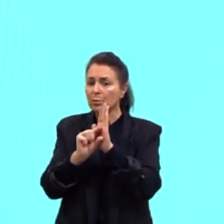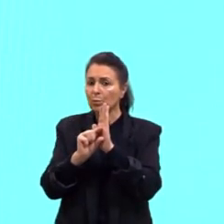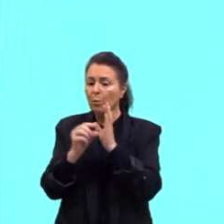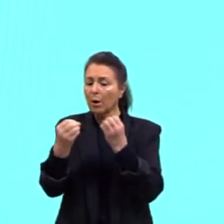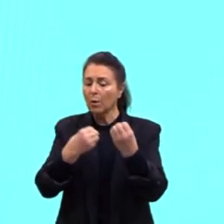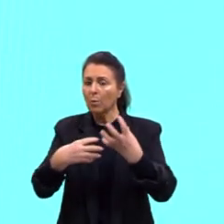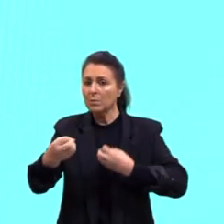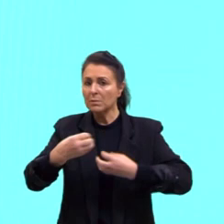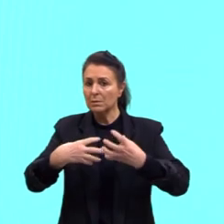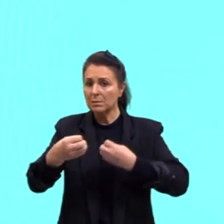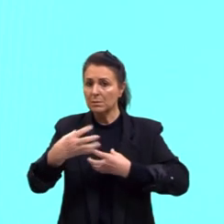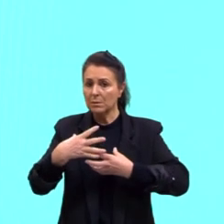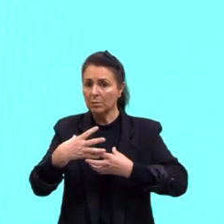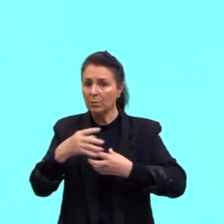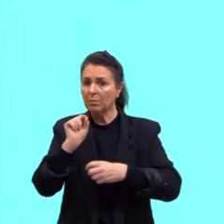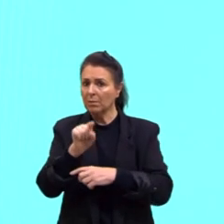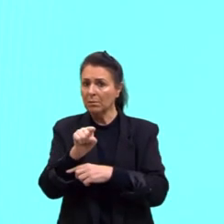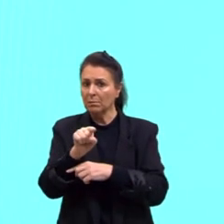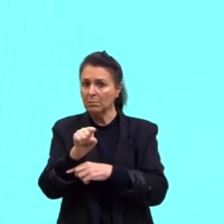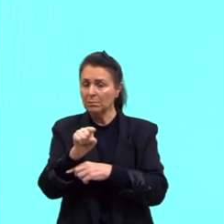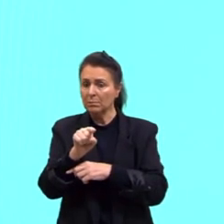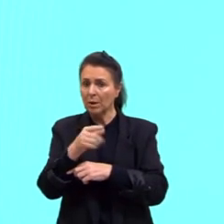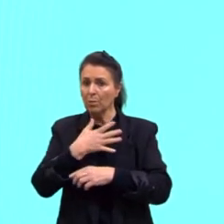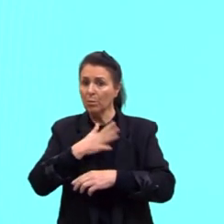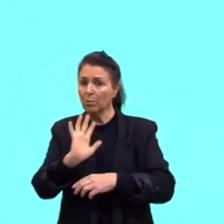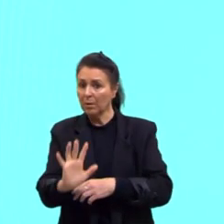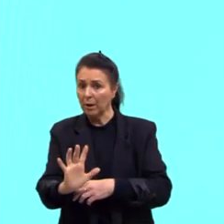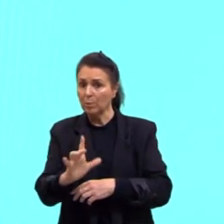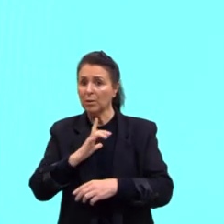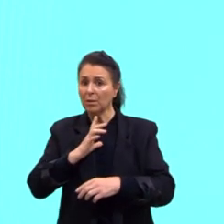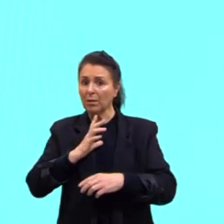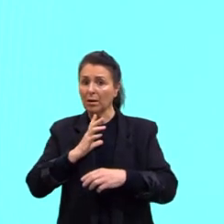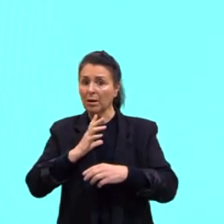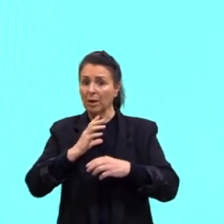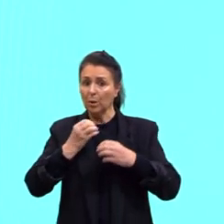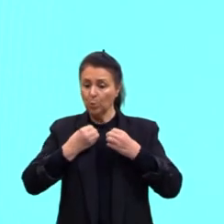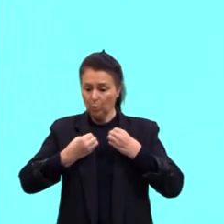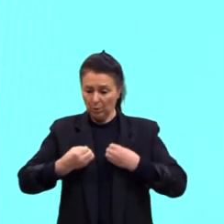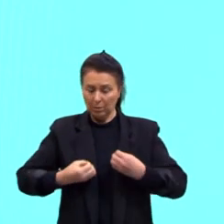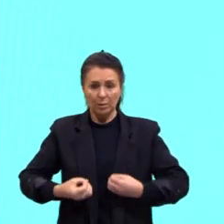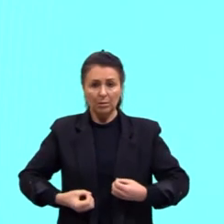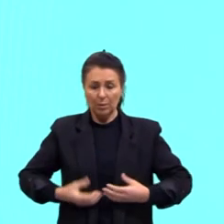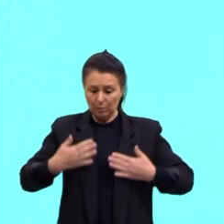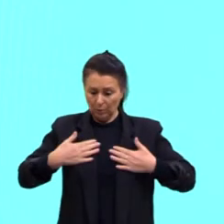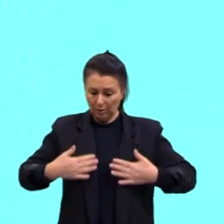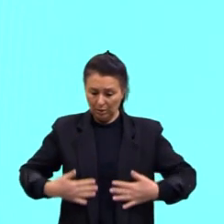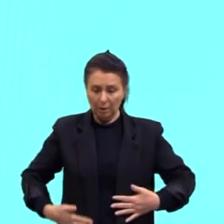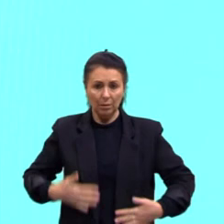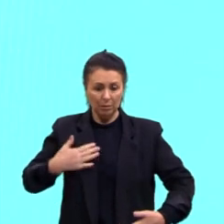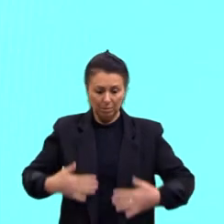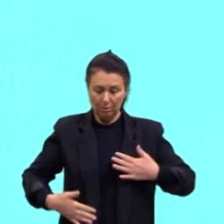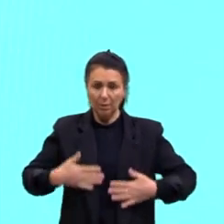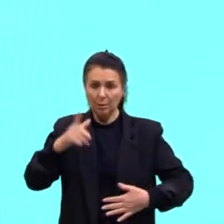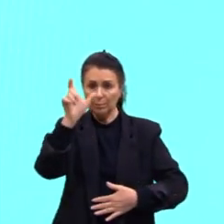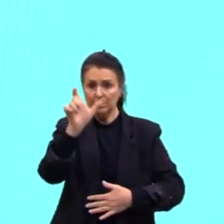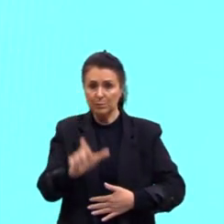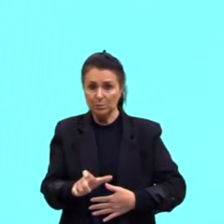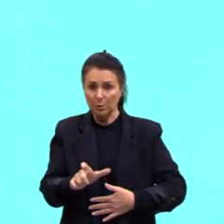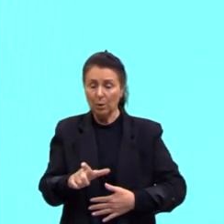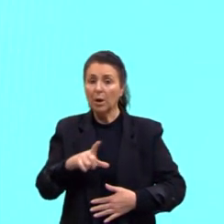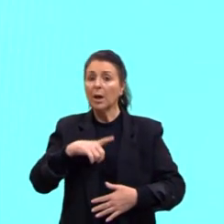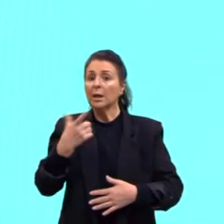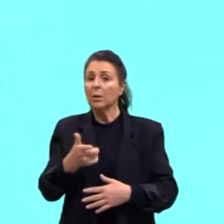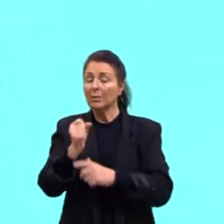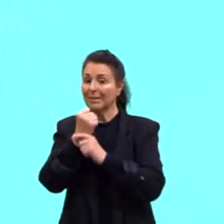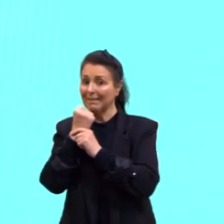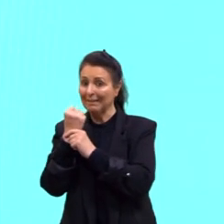concentração dele é isso que eu não quero que tenho no organismo da pessoa que seja absorvido pela pessoa então eu tenho que